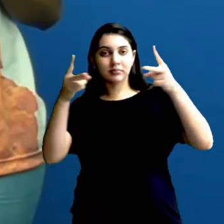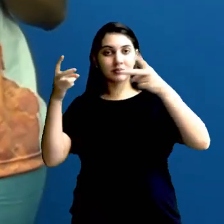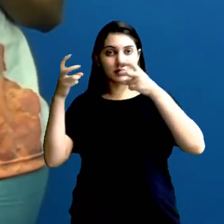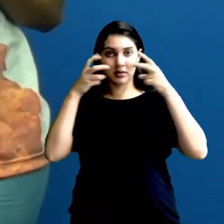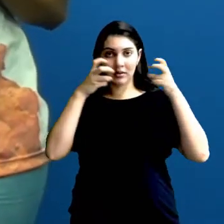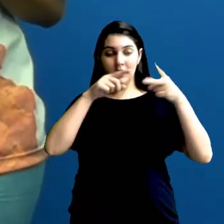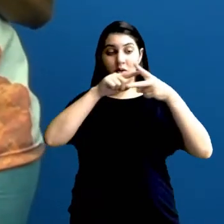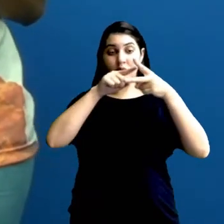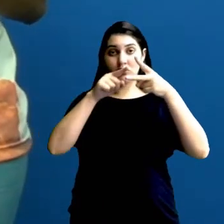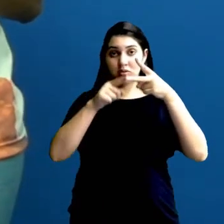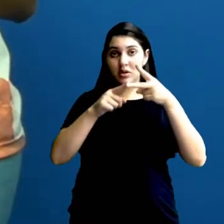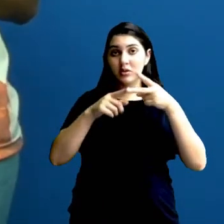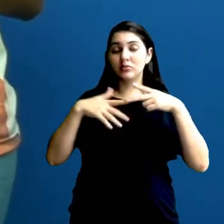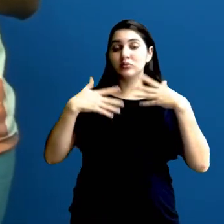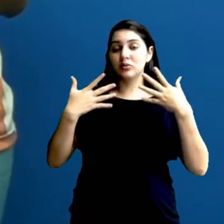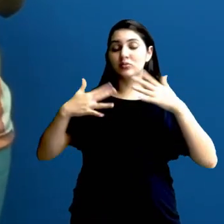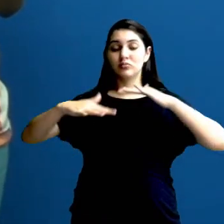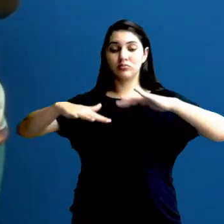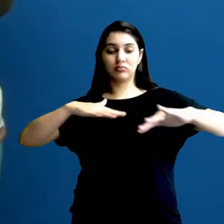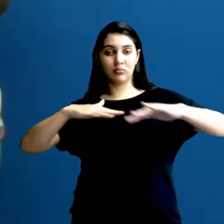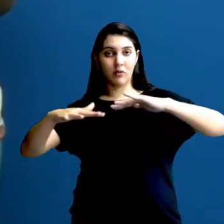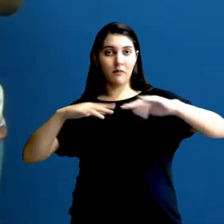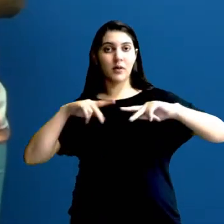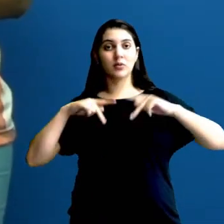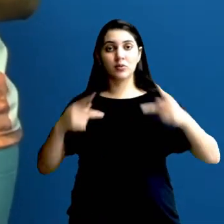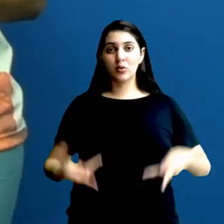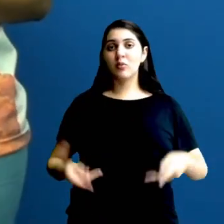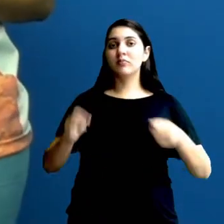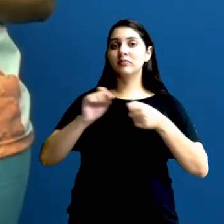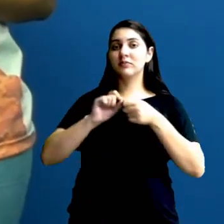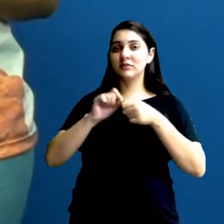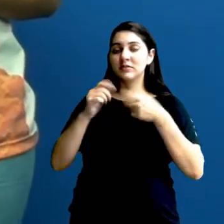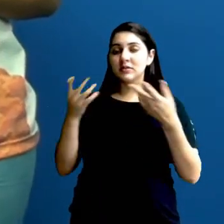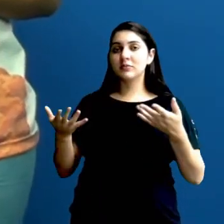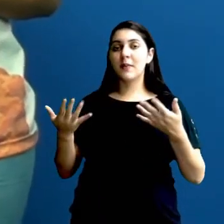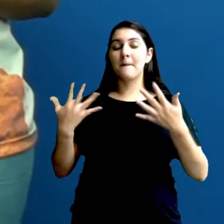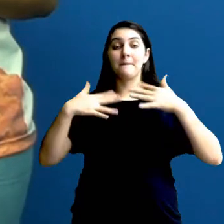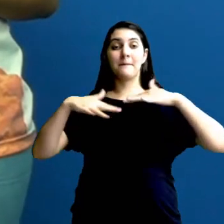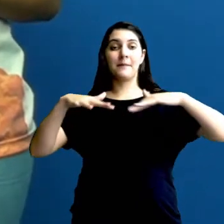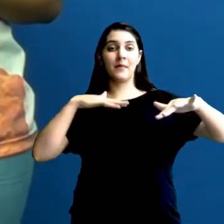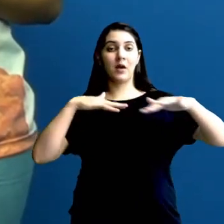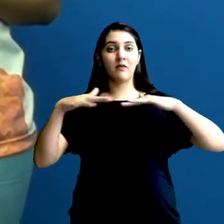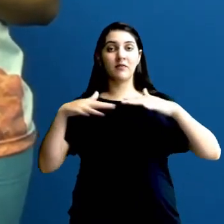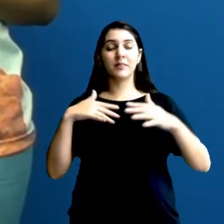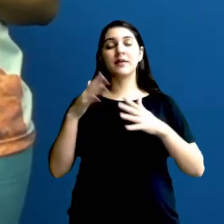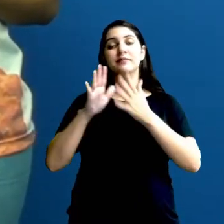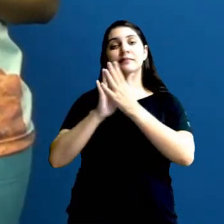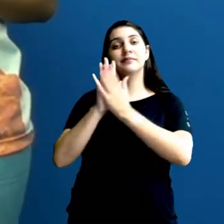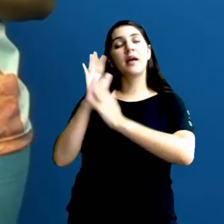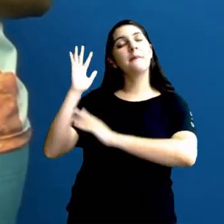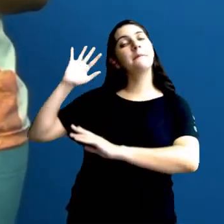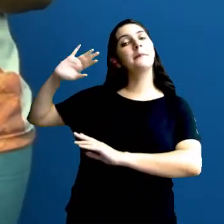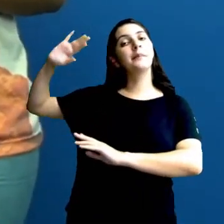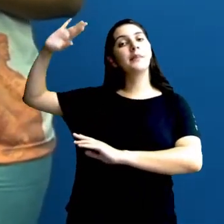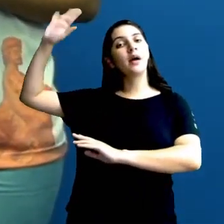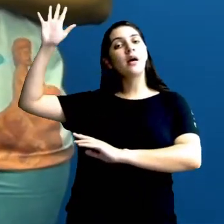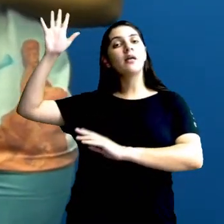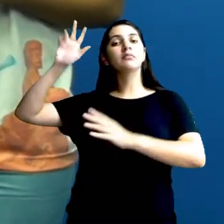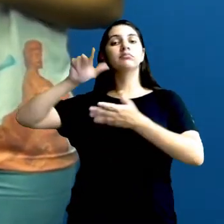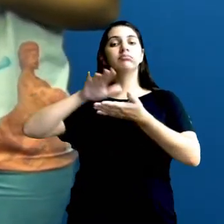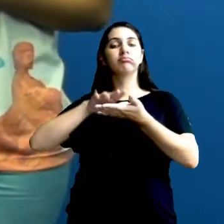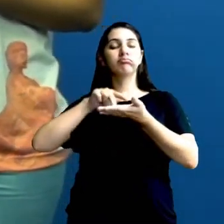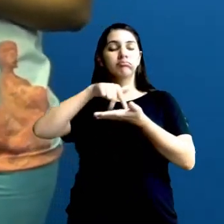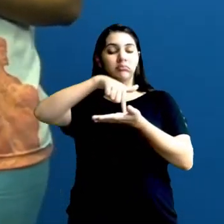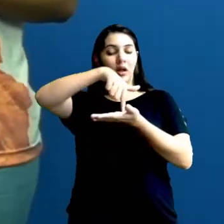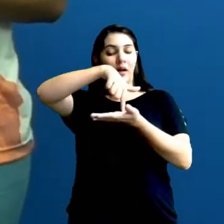identificar os ângulos também através dos movimentos que fazemos. Movimento, por exemplo, ó, de levantar a mão, levantar